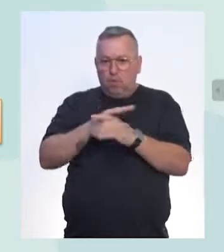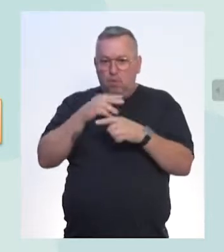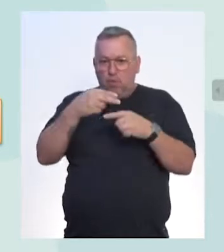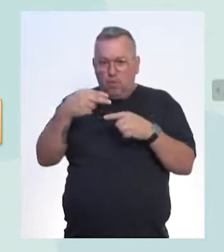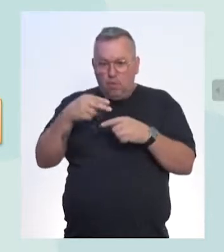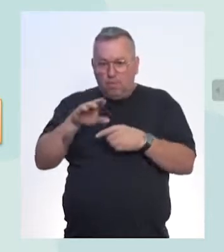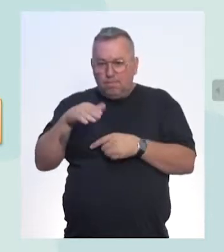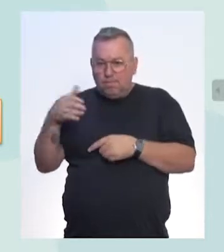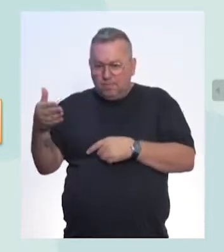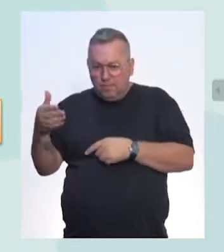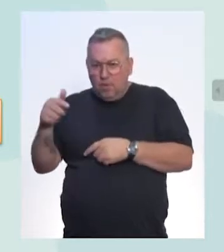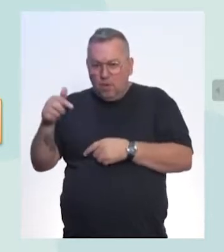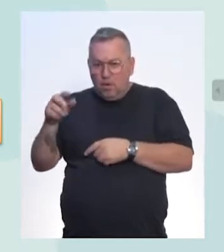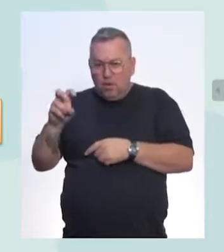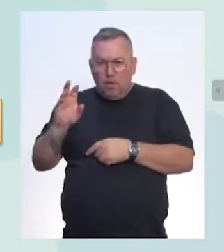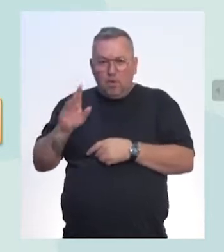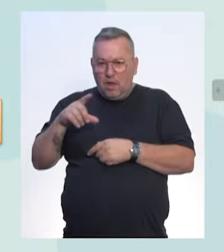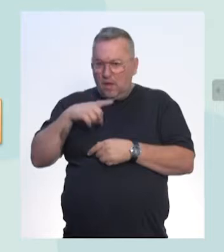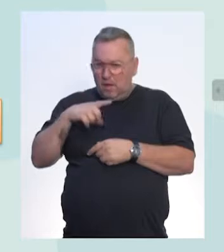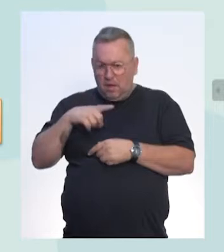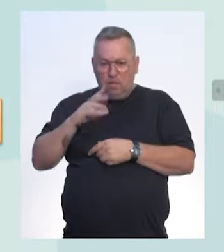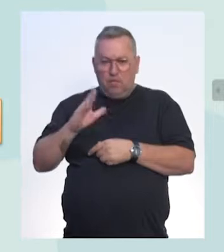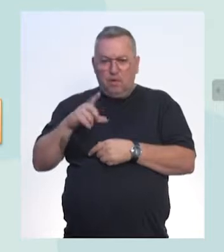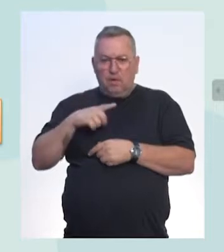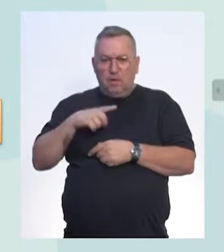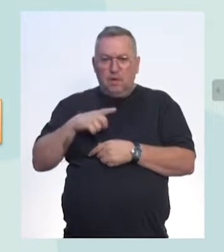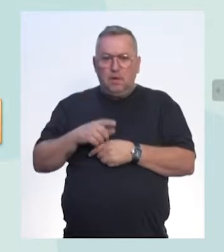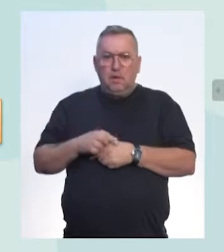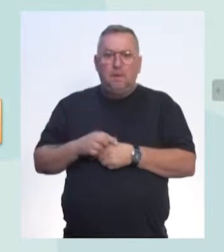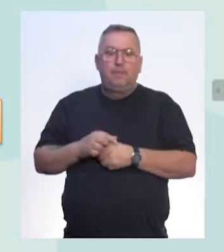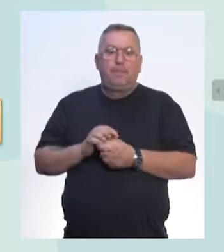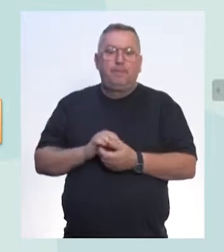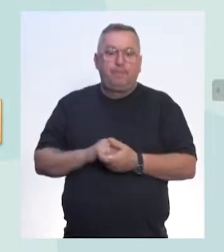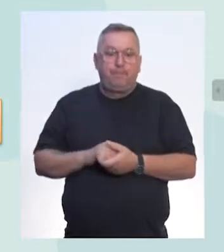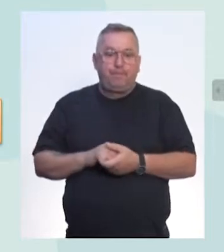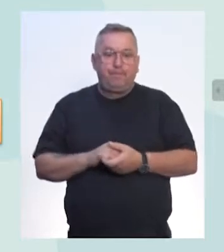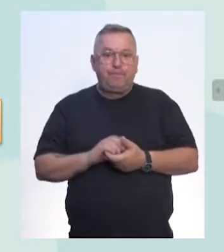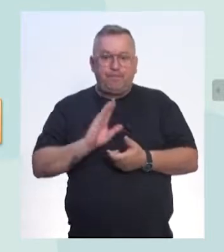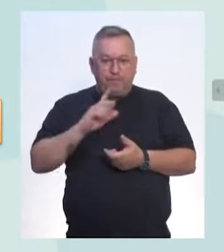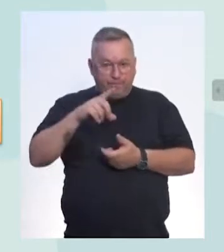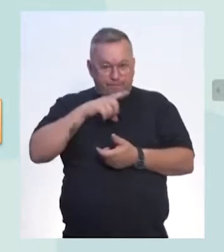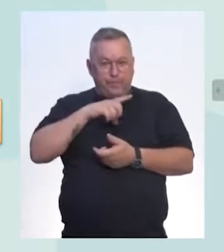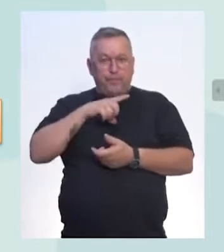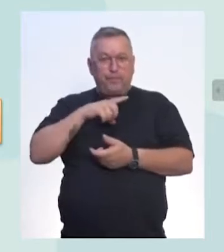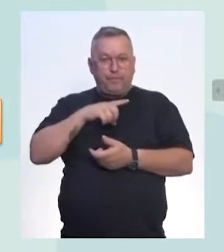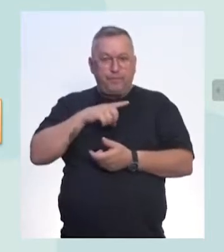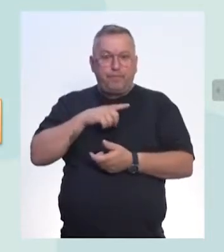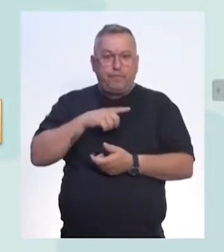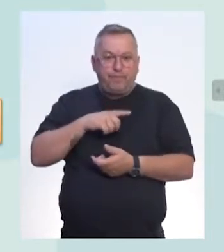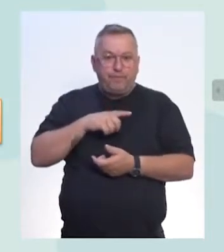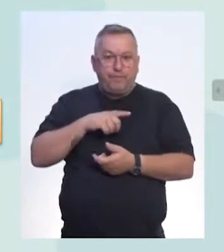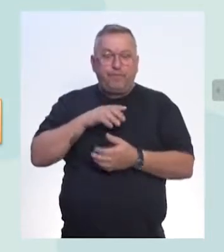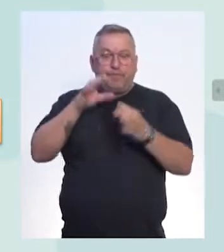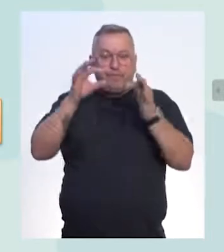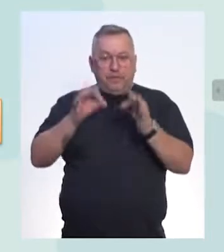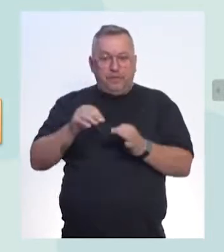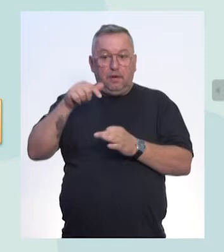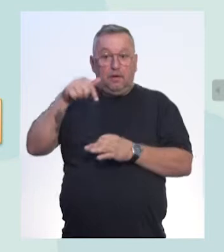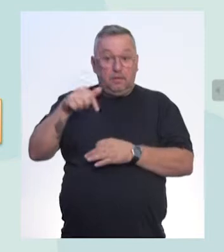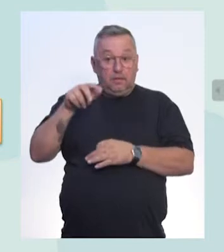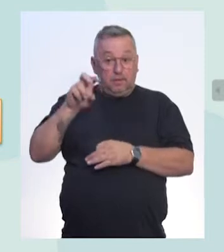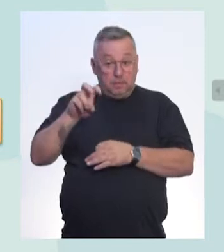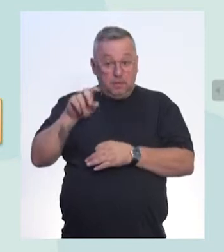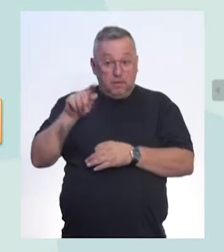foi o que aconteceu aqui com o 75, por exemplo. Ele é uma constante, ou seja, o ideal são